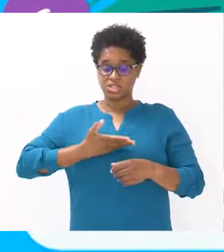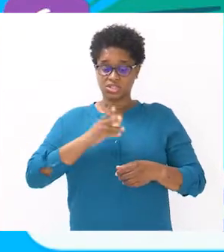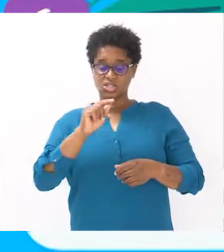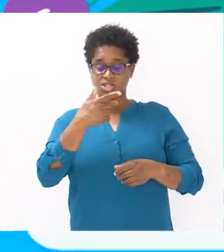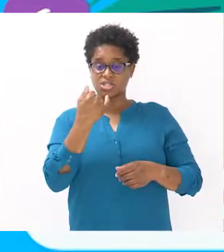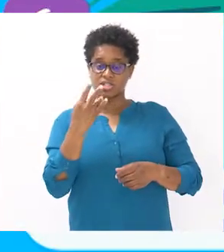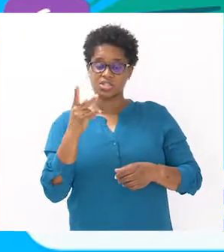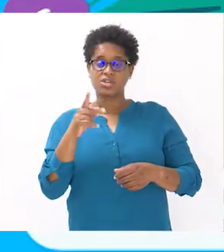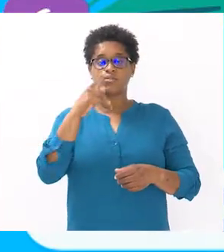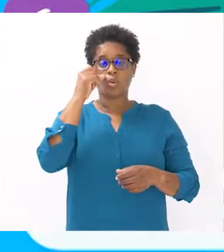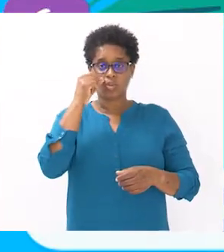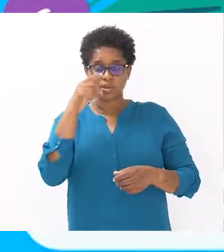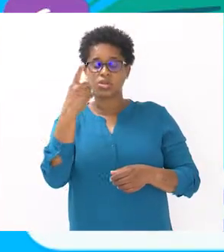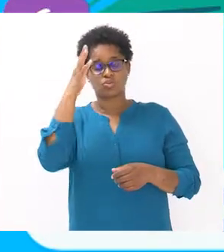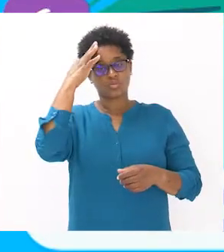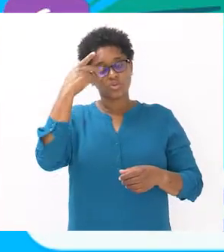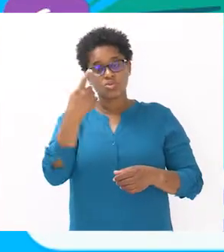género masculino e número singular.